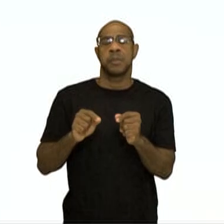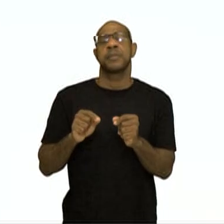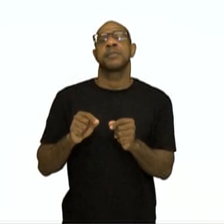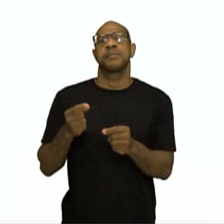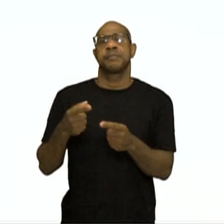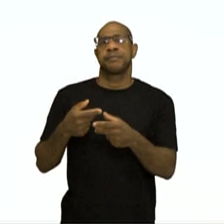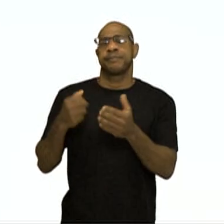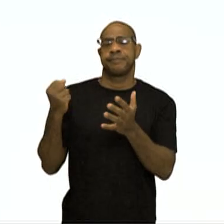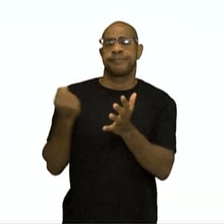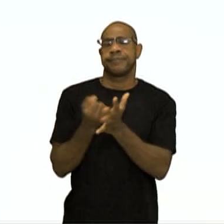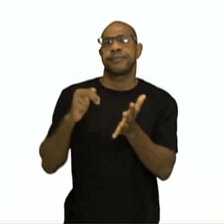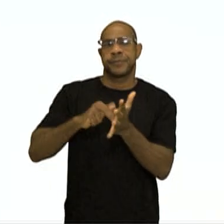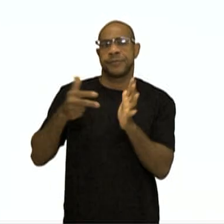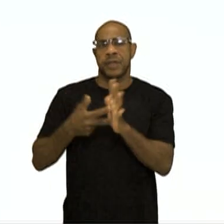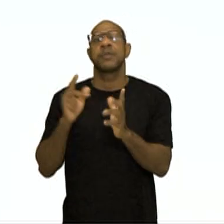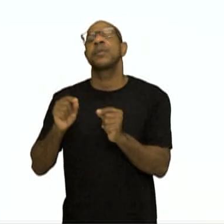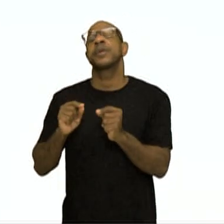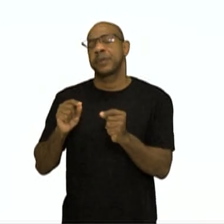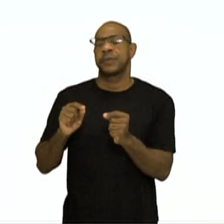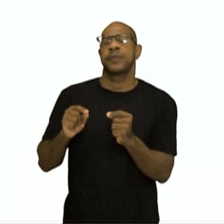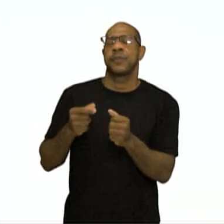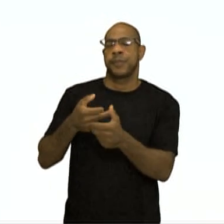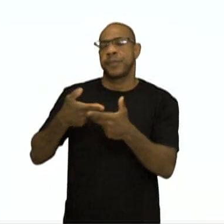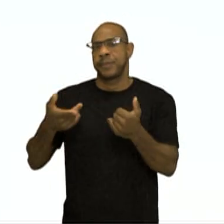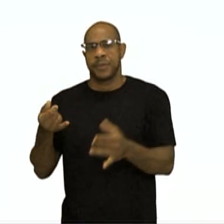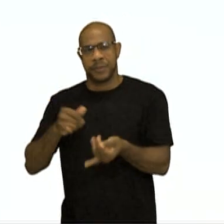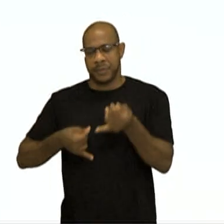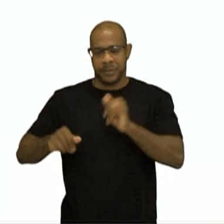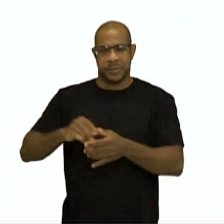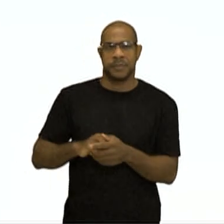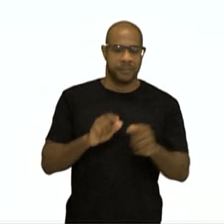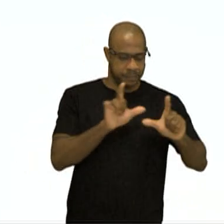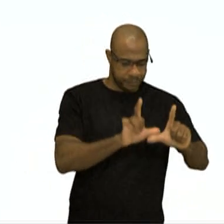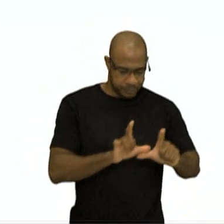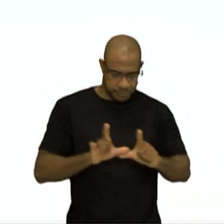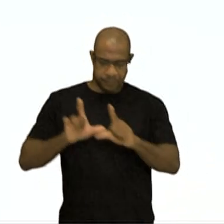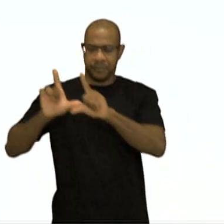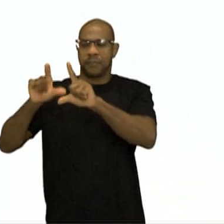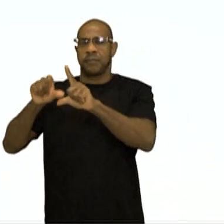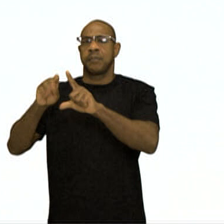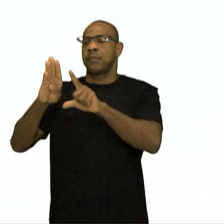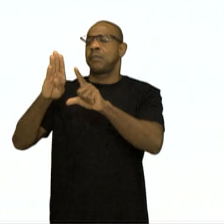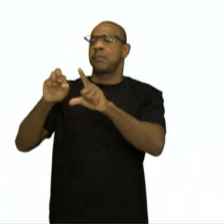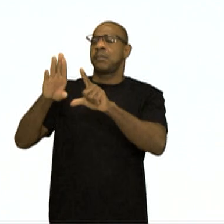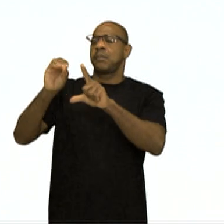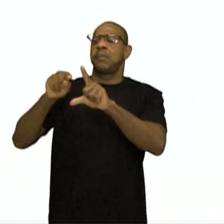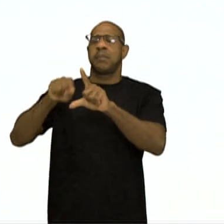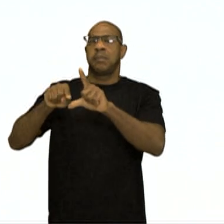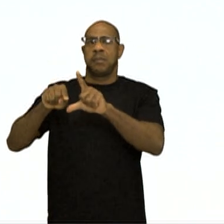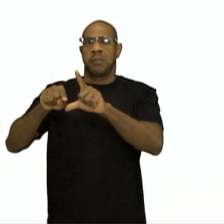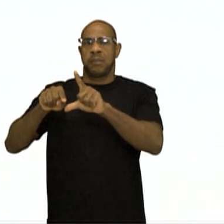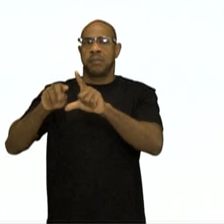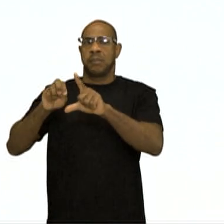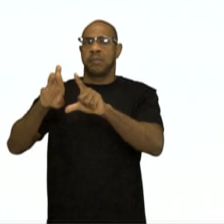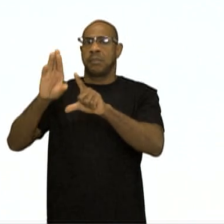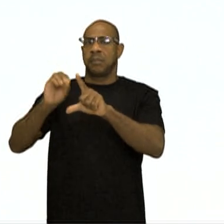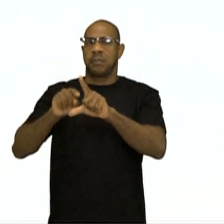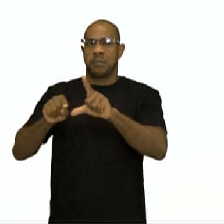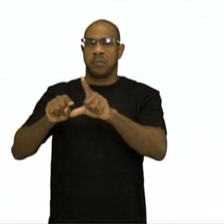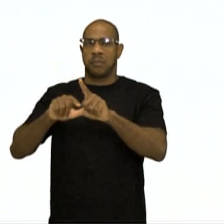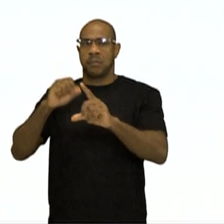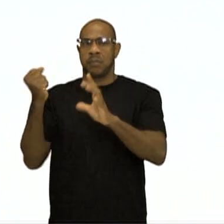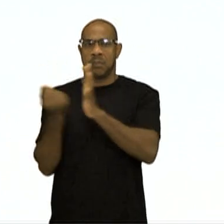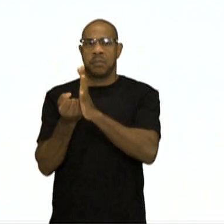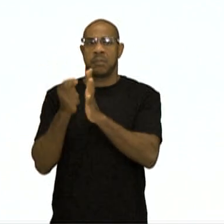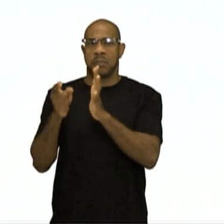químico. Então, novamente, eu fiz um recorte, estou mostrando o boro. Então, o boro vai mostrar